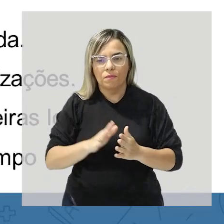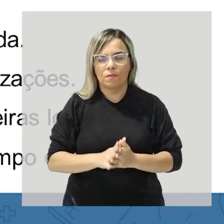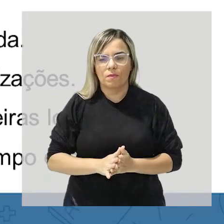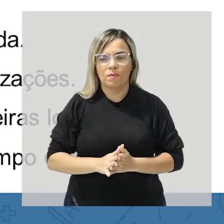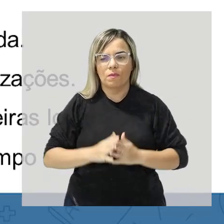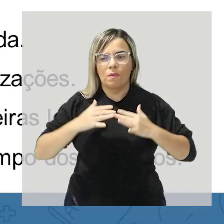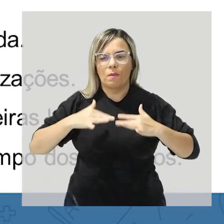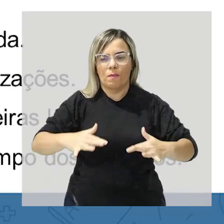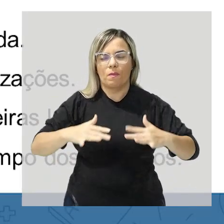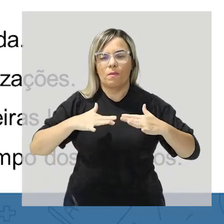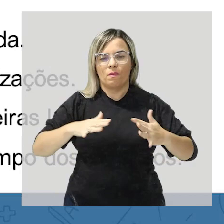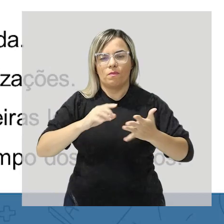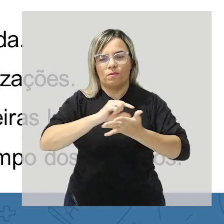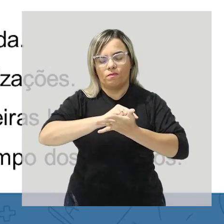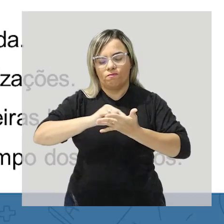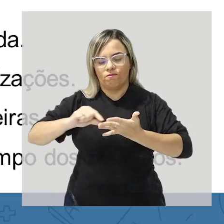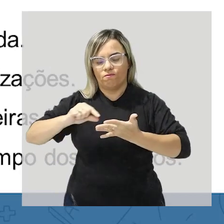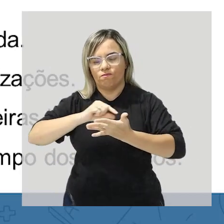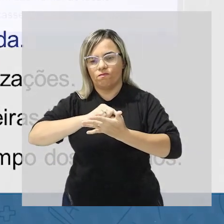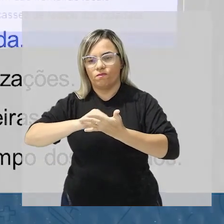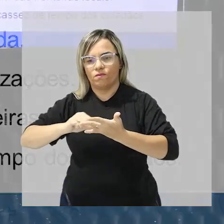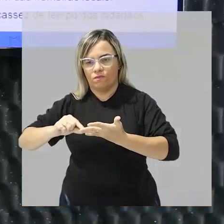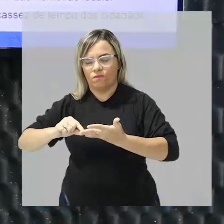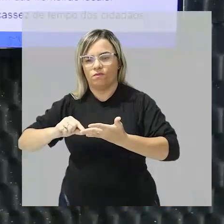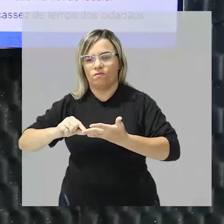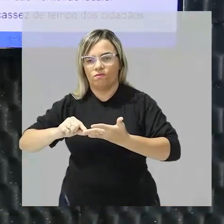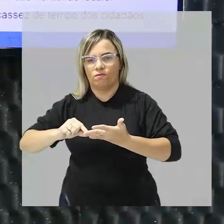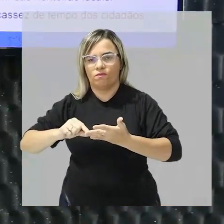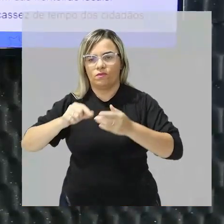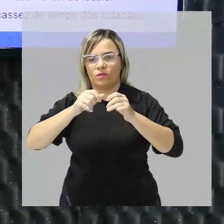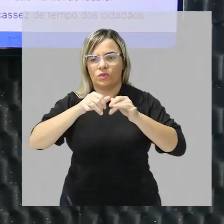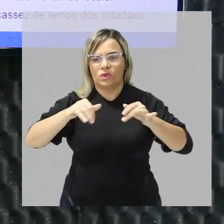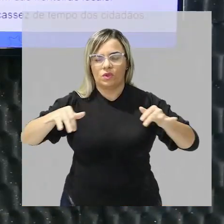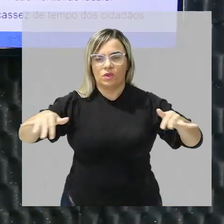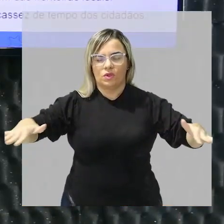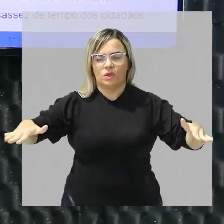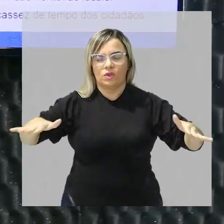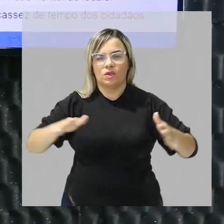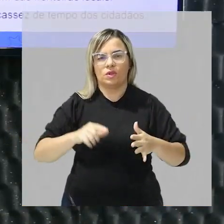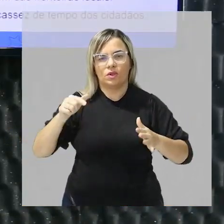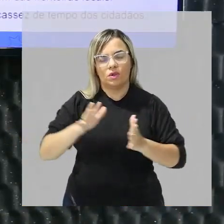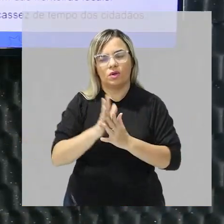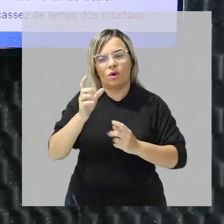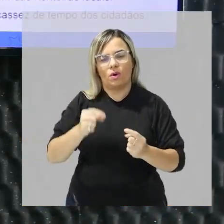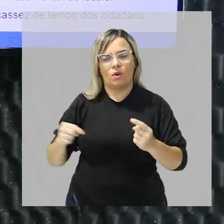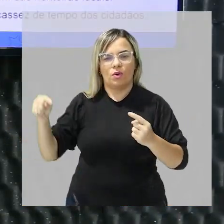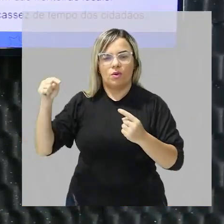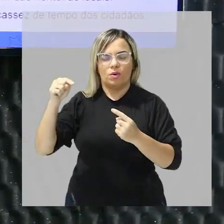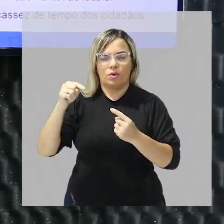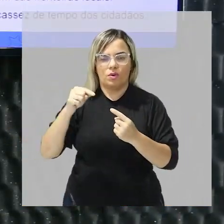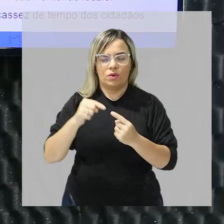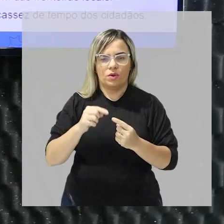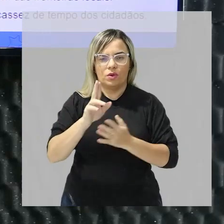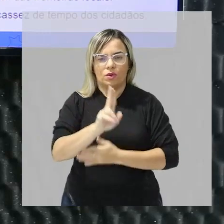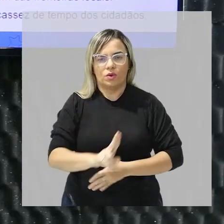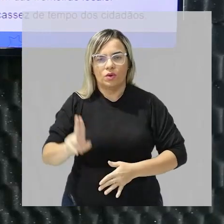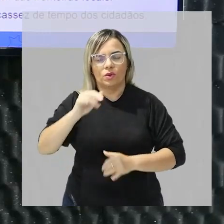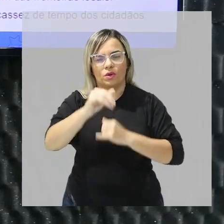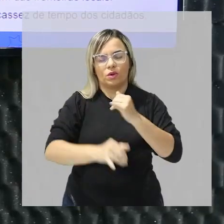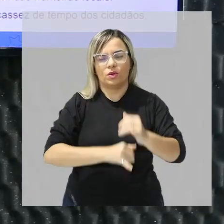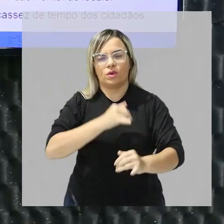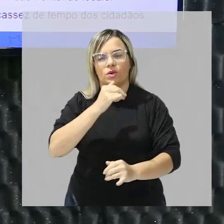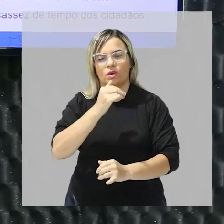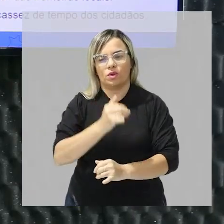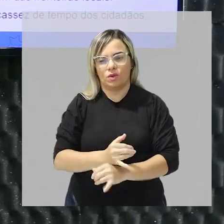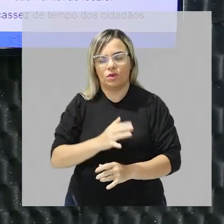mobilização. Grifa, recurso para a mobilização. É uma das finalidades do uso da internet pelos